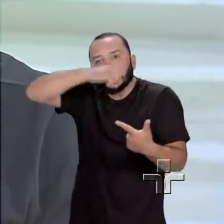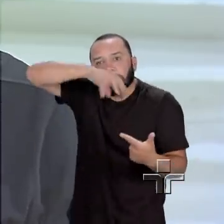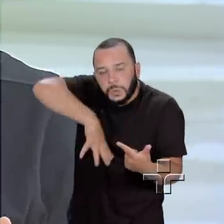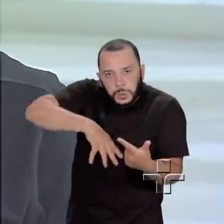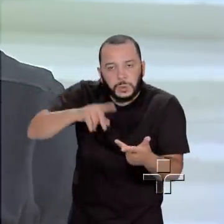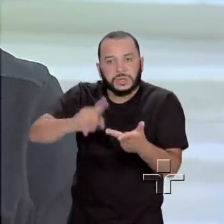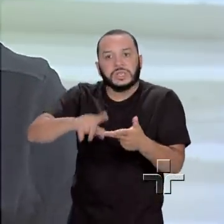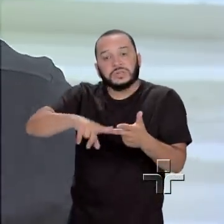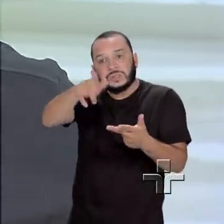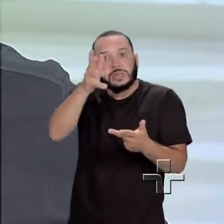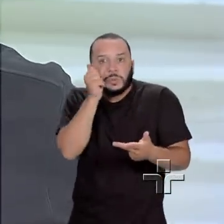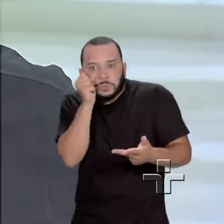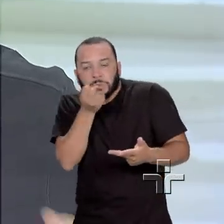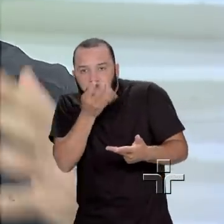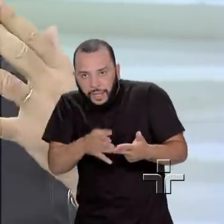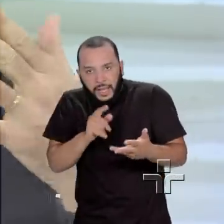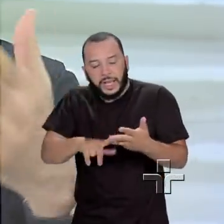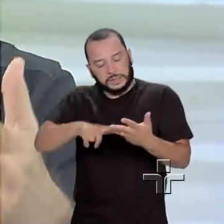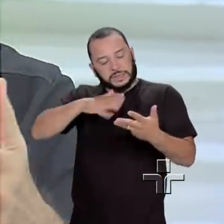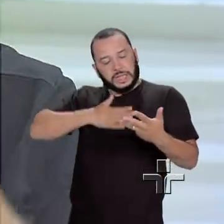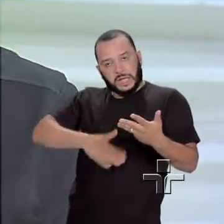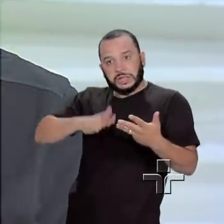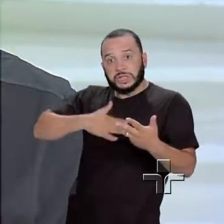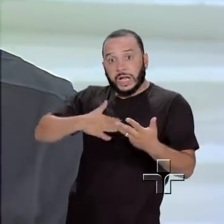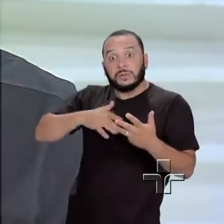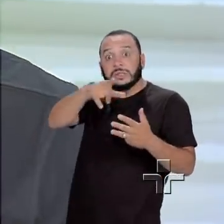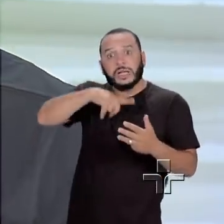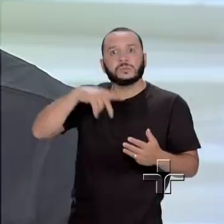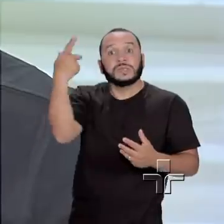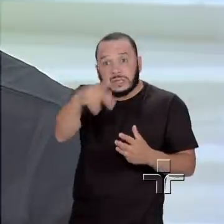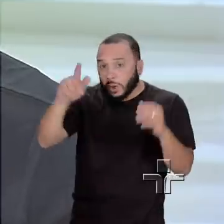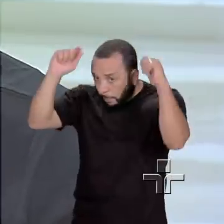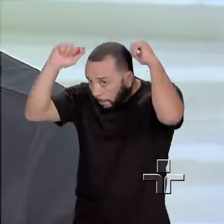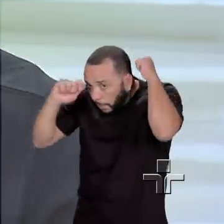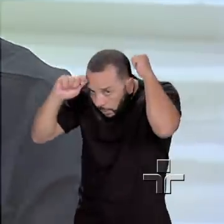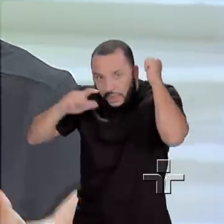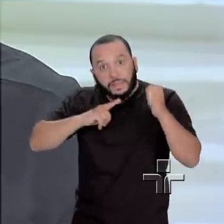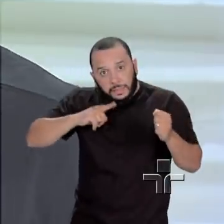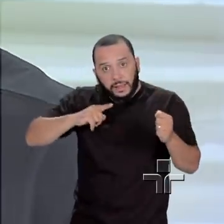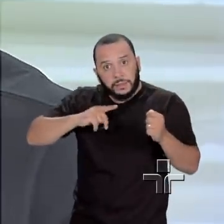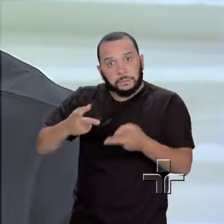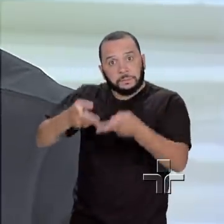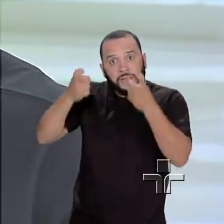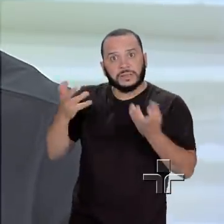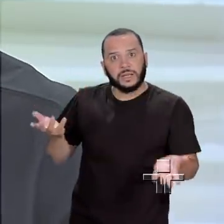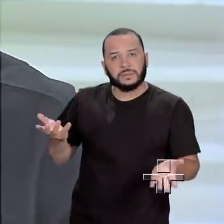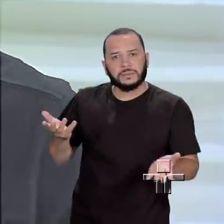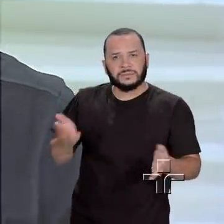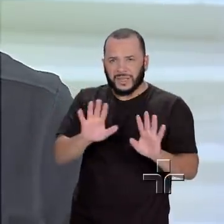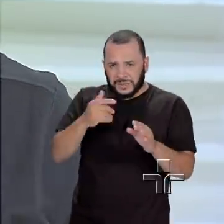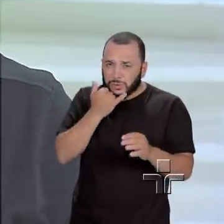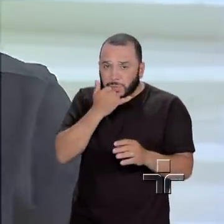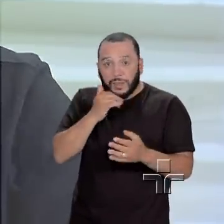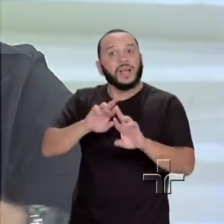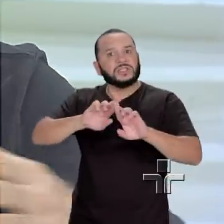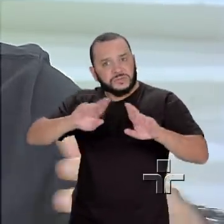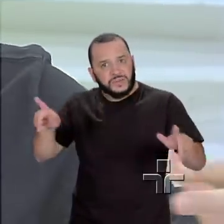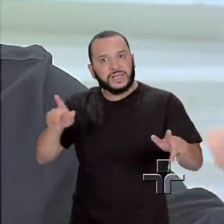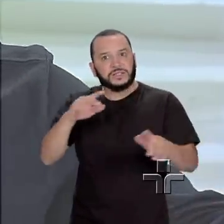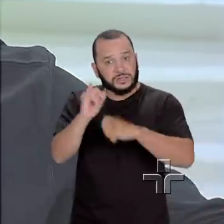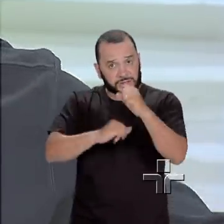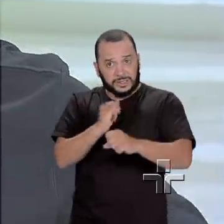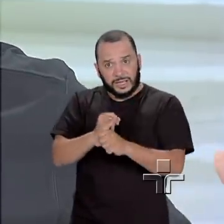se você dormiu bem, se você está relaxado, mas ao mesmo tempo prestando atenção na linha do trem. Isso isso não tem nada a ver com a internet. Isso é o sistema